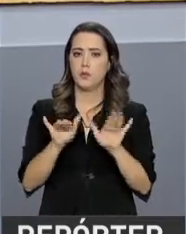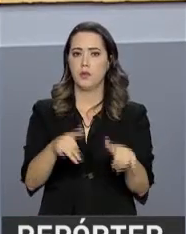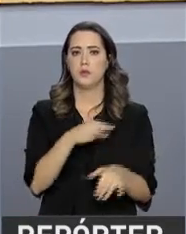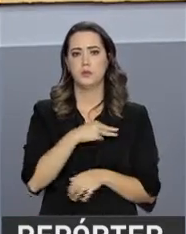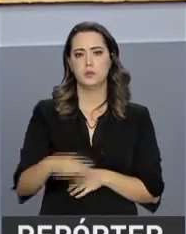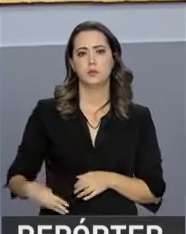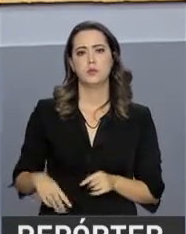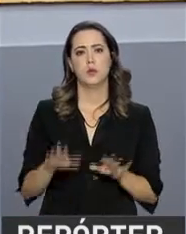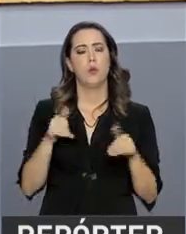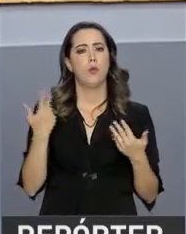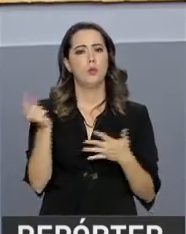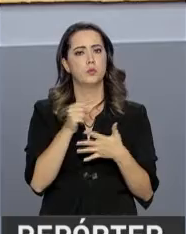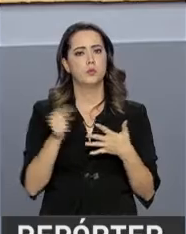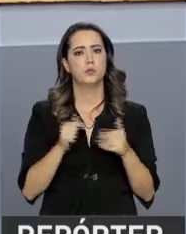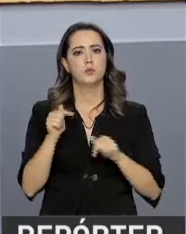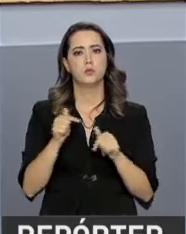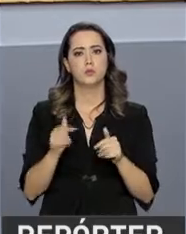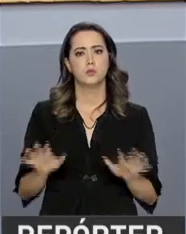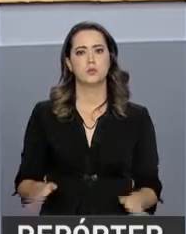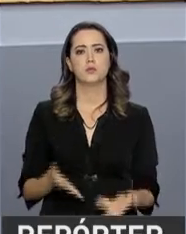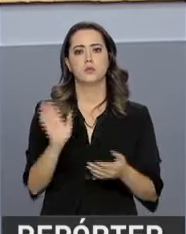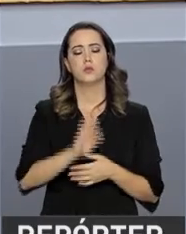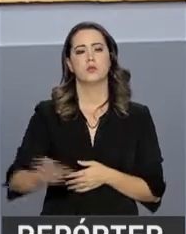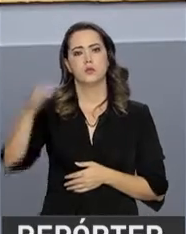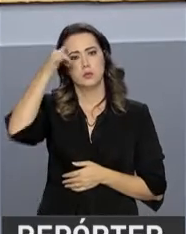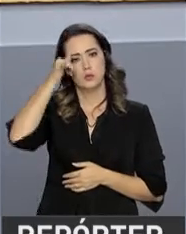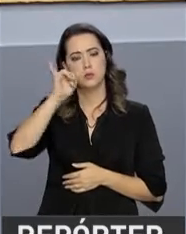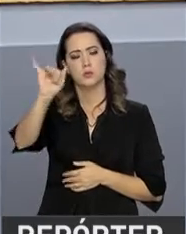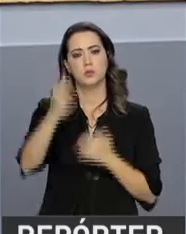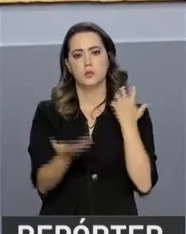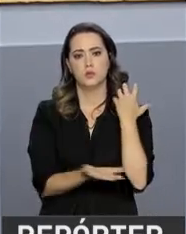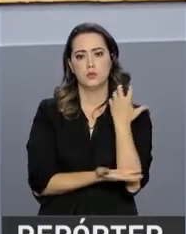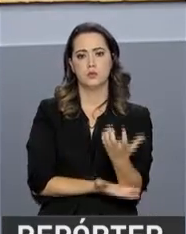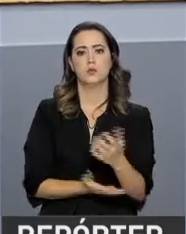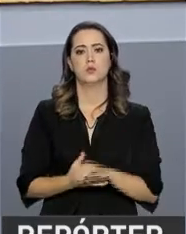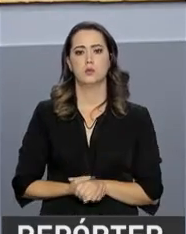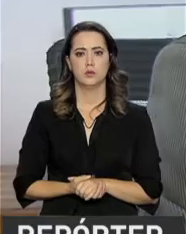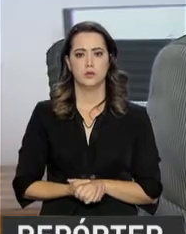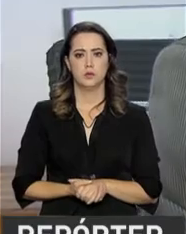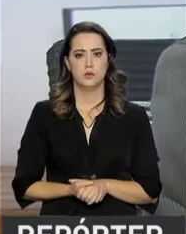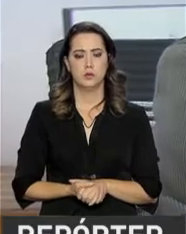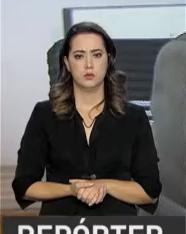ministro destacou quais são as ações previstas na mobilização nacional de combate ao desmatamento